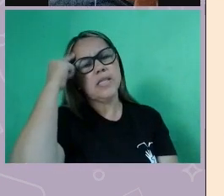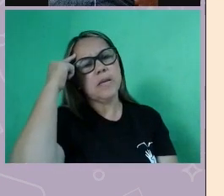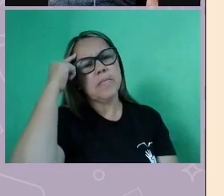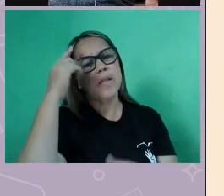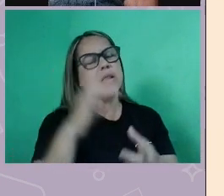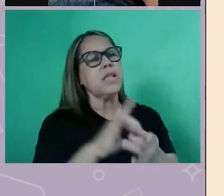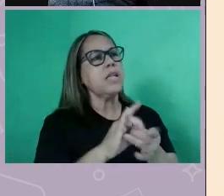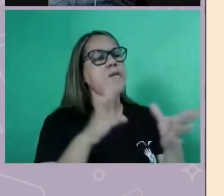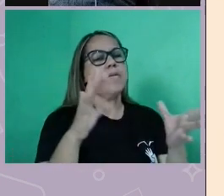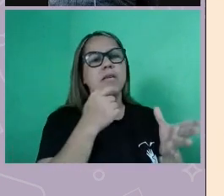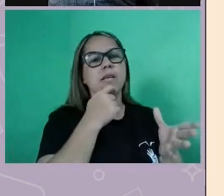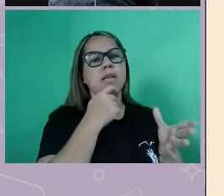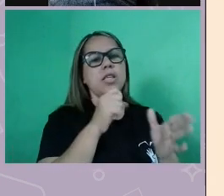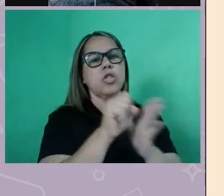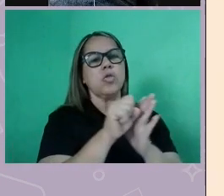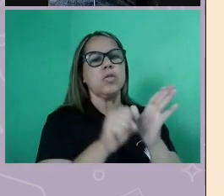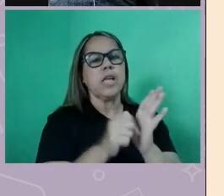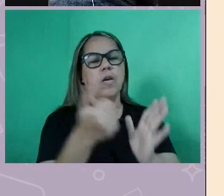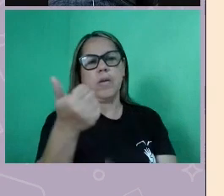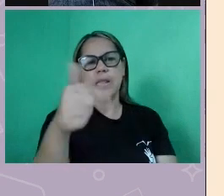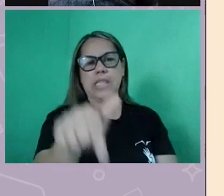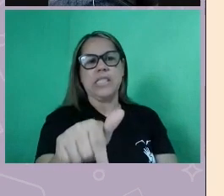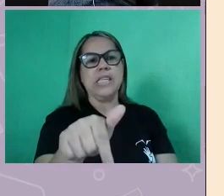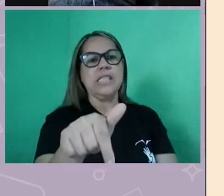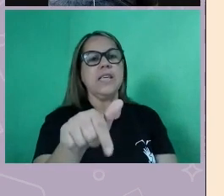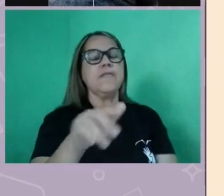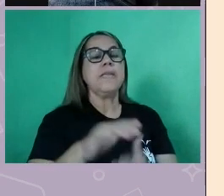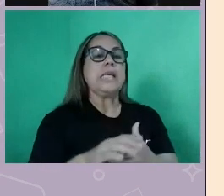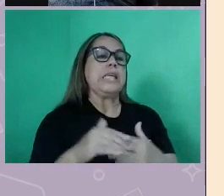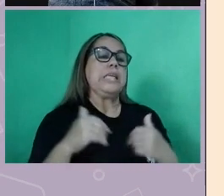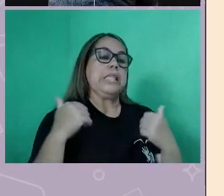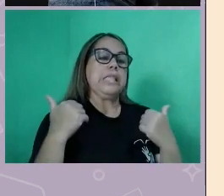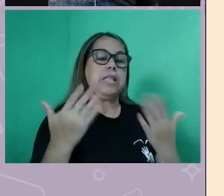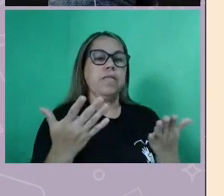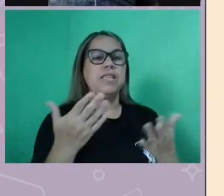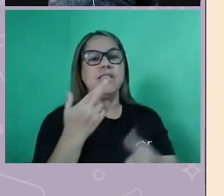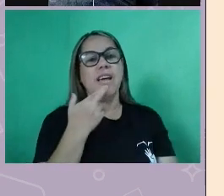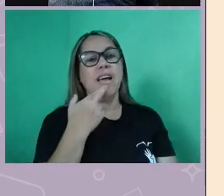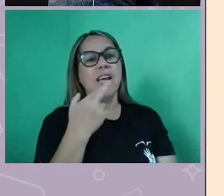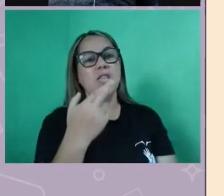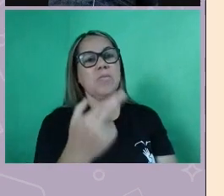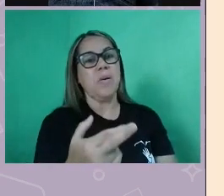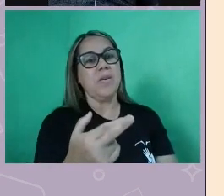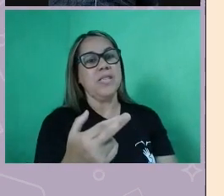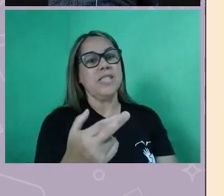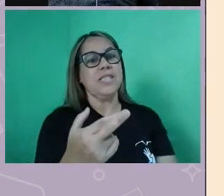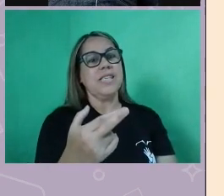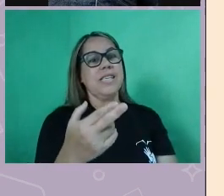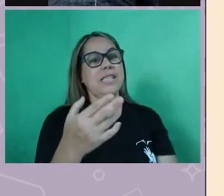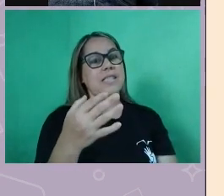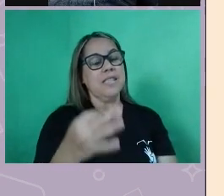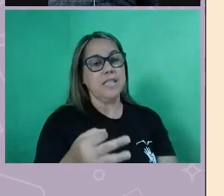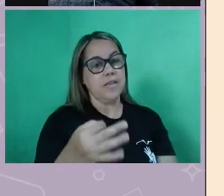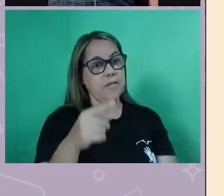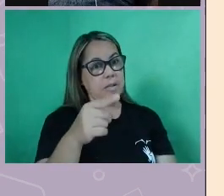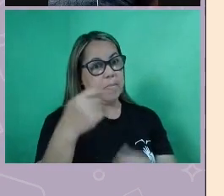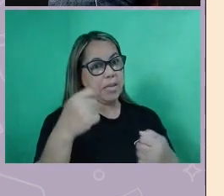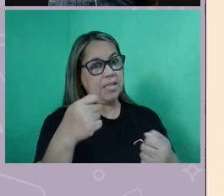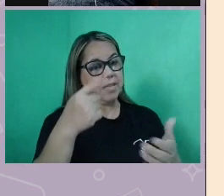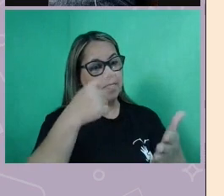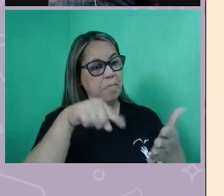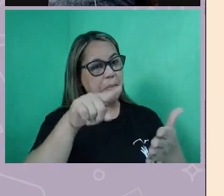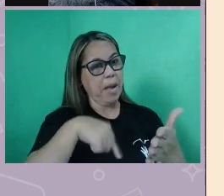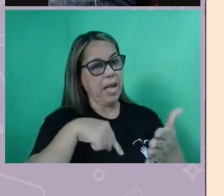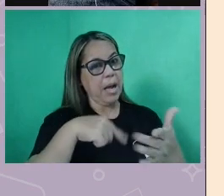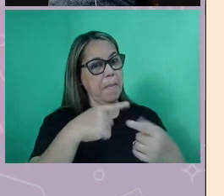inglês no século XVII certo então essa é a resposta certa para a gente a que tem que marcar porque ela